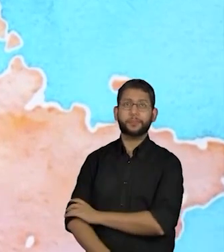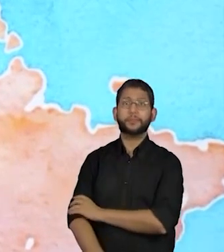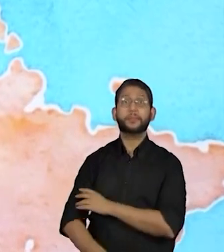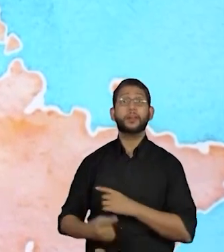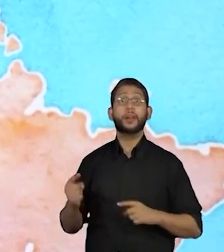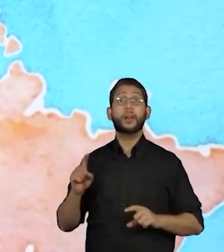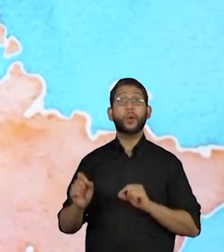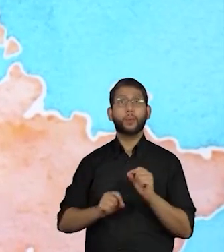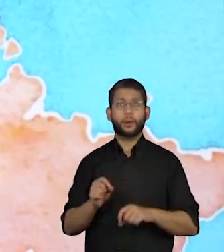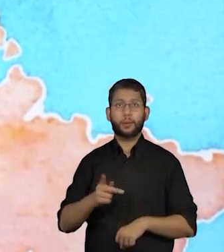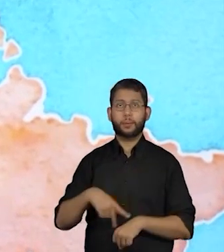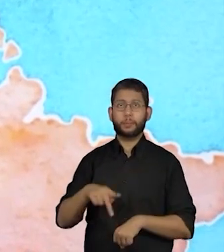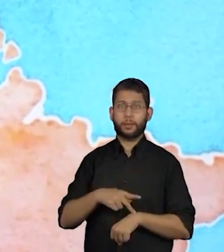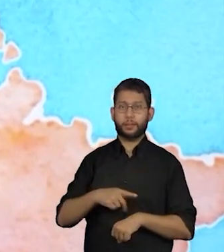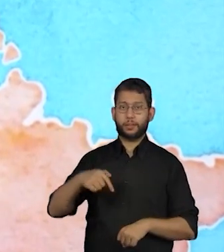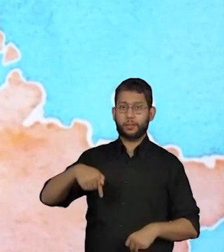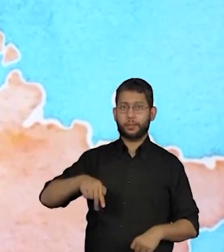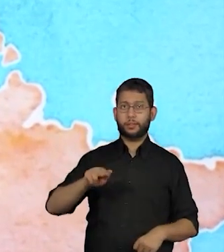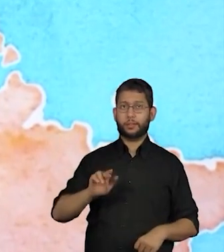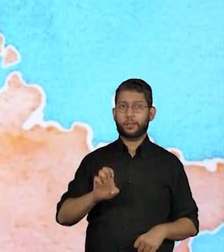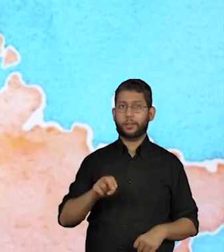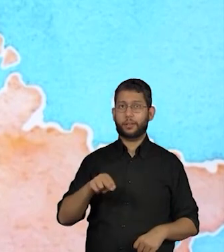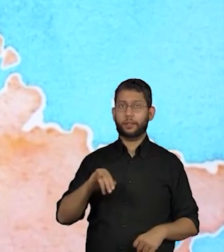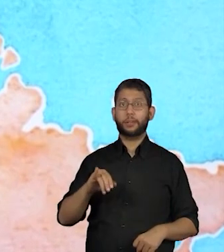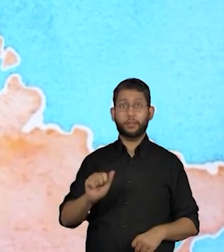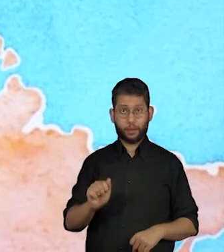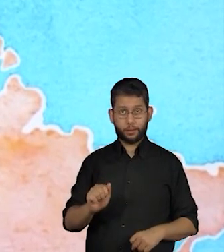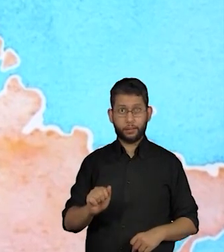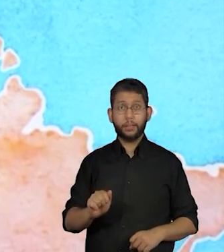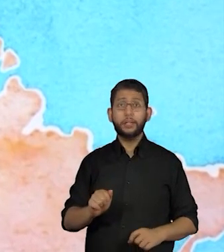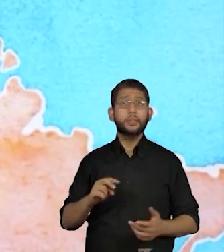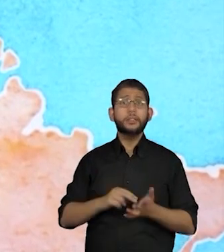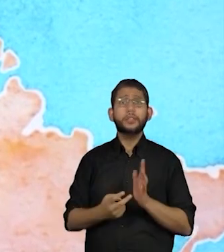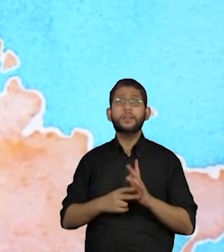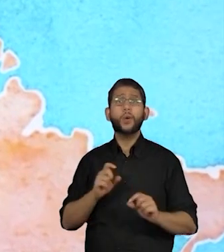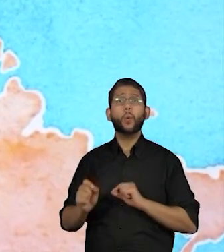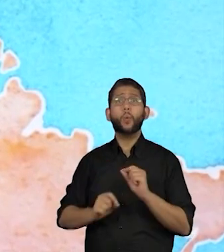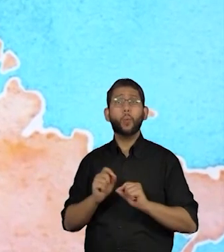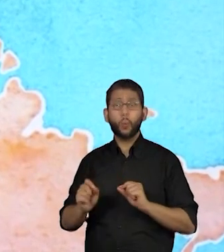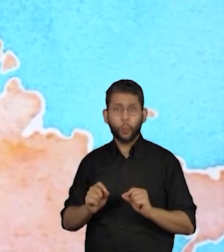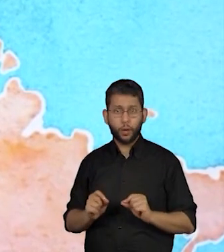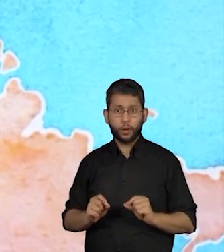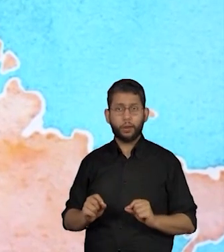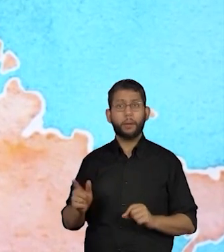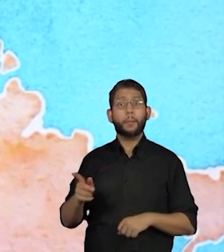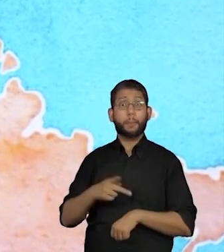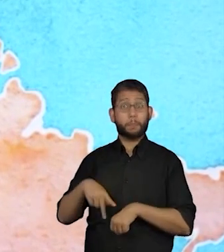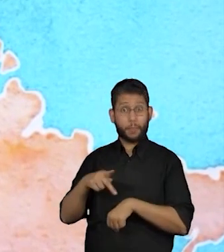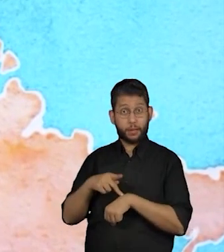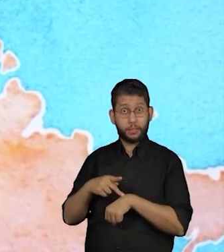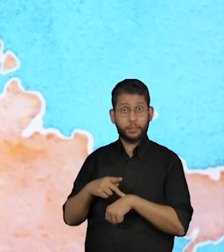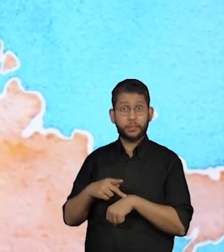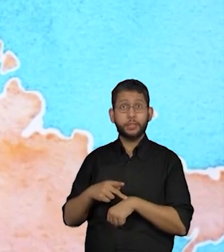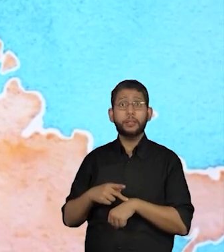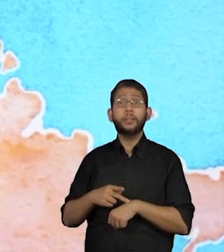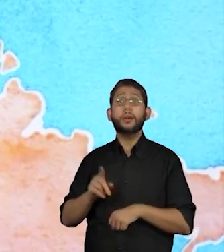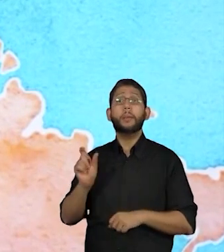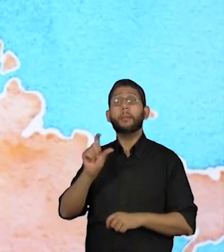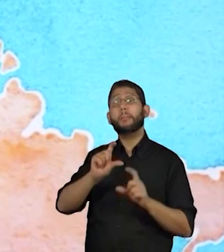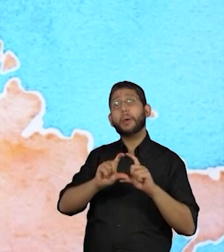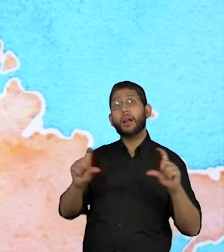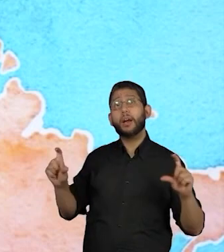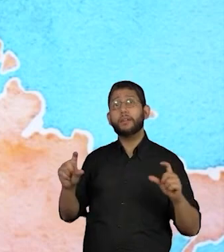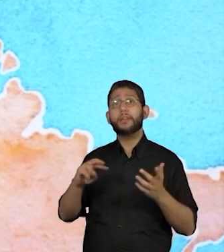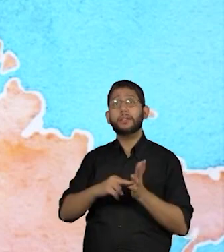do Quênia, tá? Então, na língua Tiriki, né, que é a língua dos quenianos, Xizima quer dizer extensão